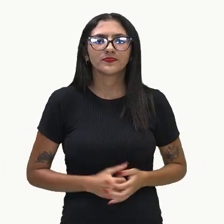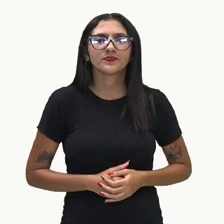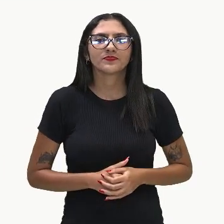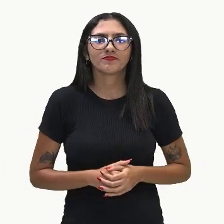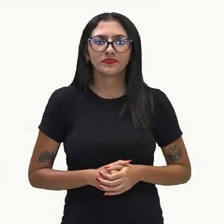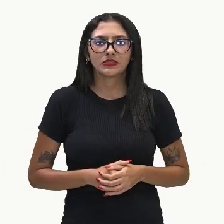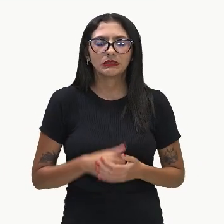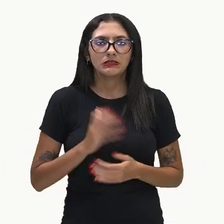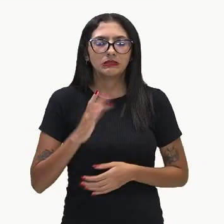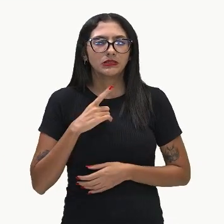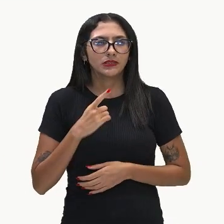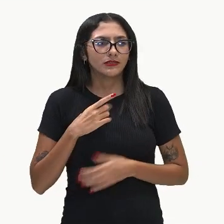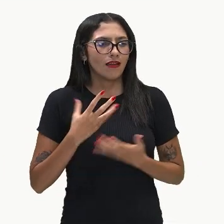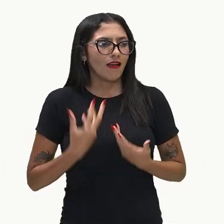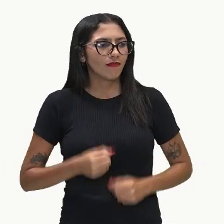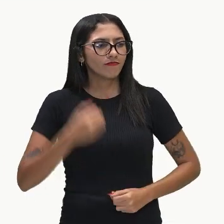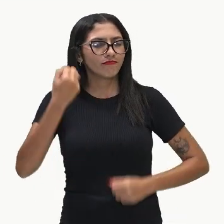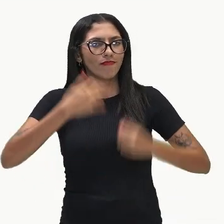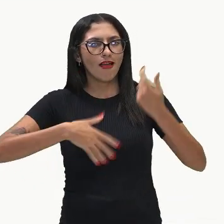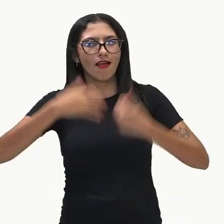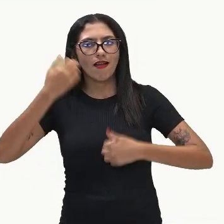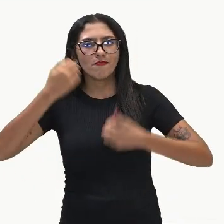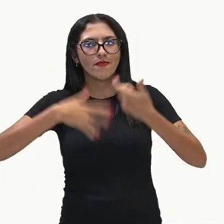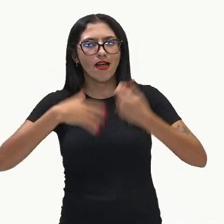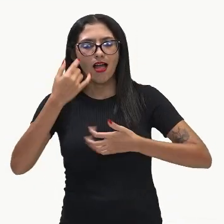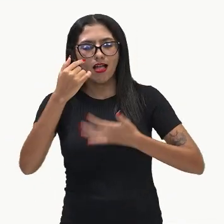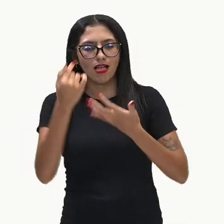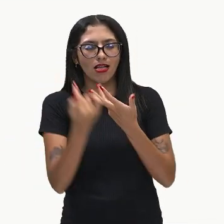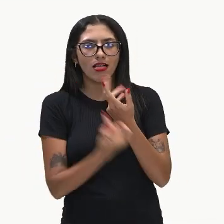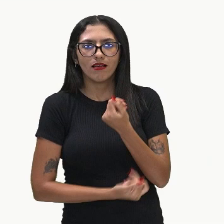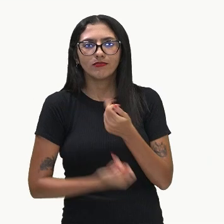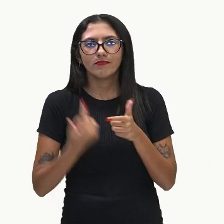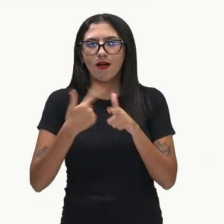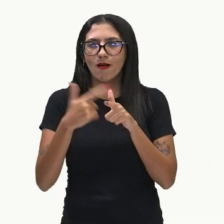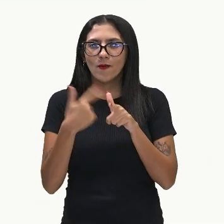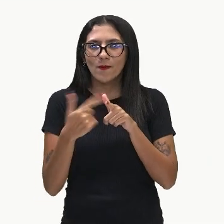tanto problema que pode desenvolver a utilização